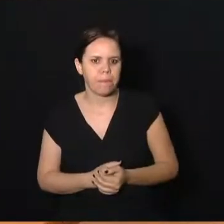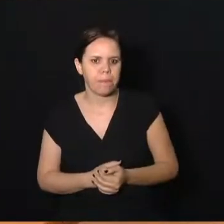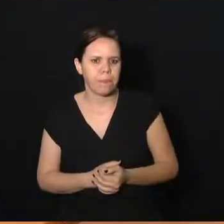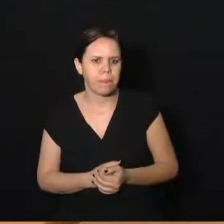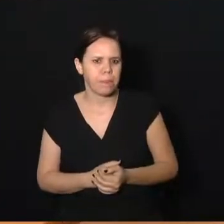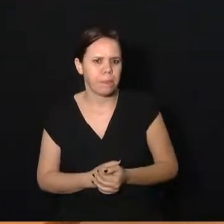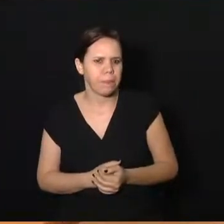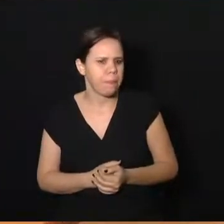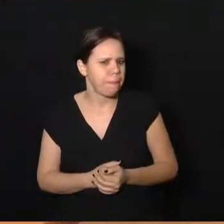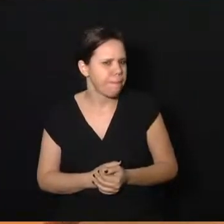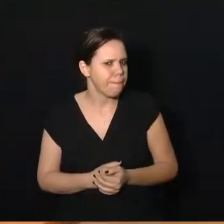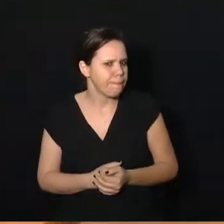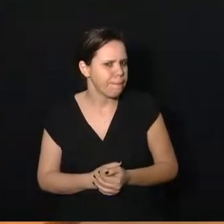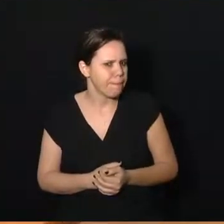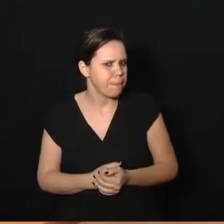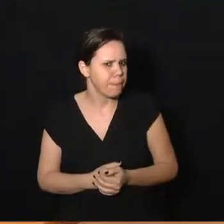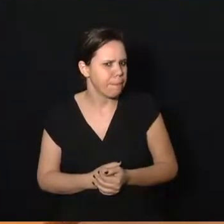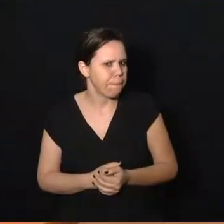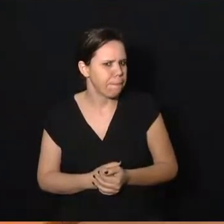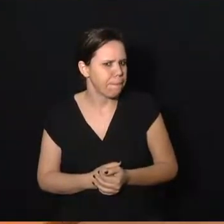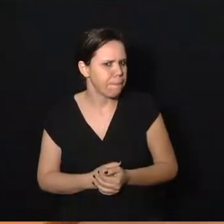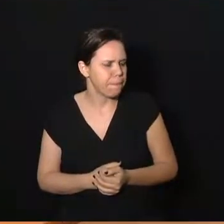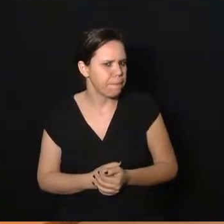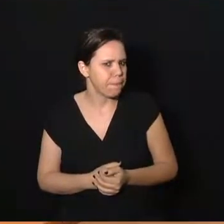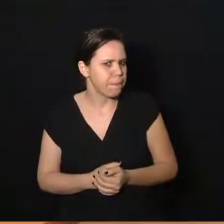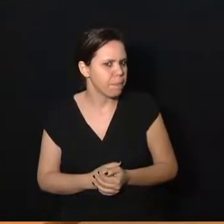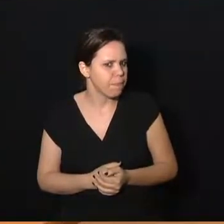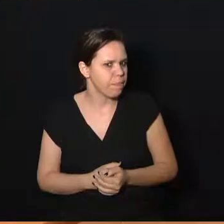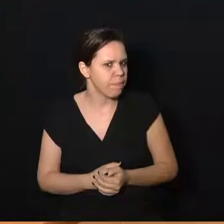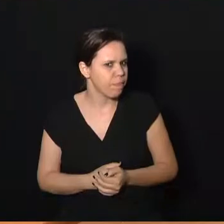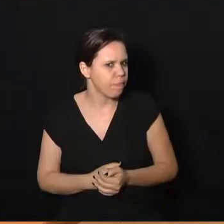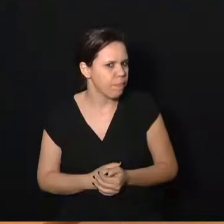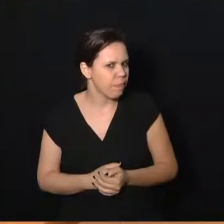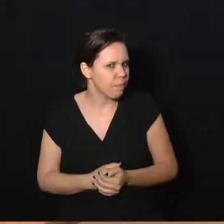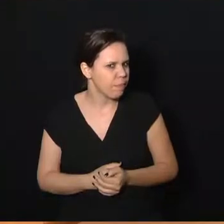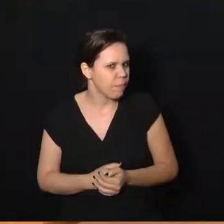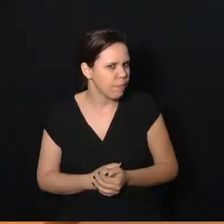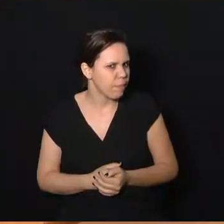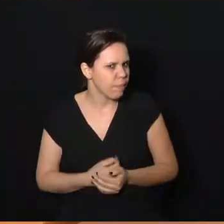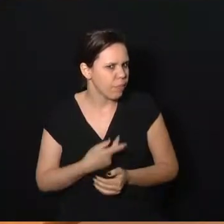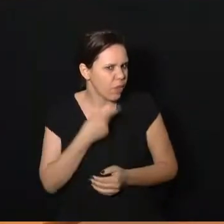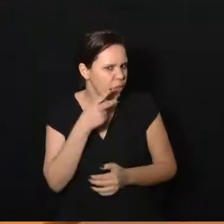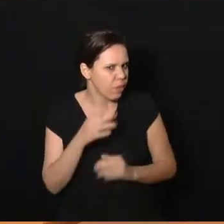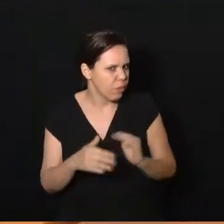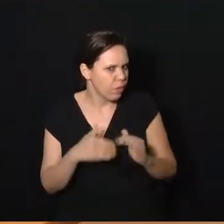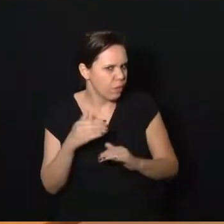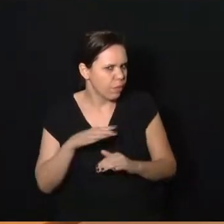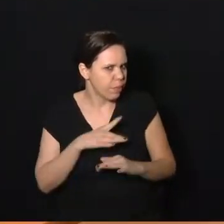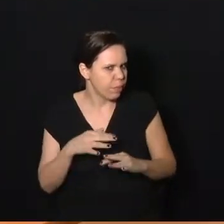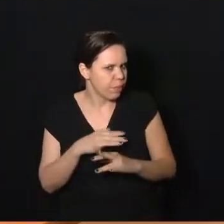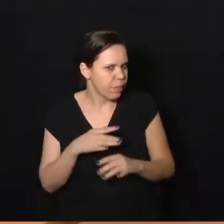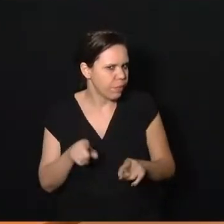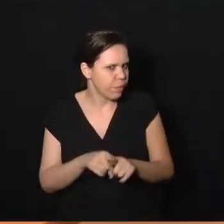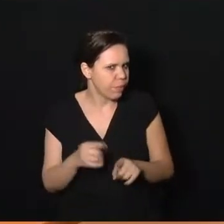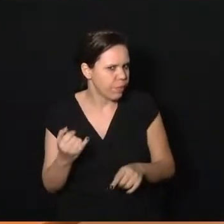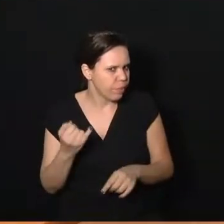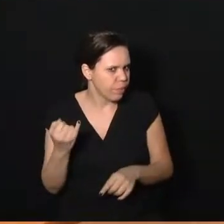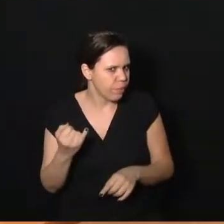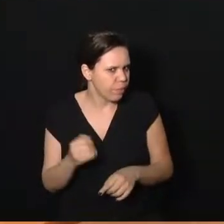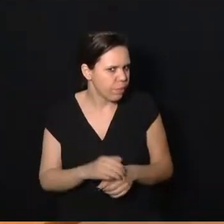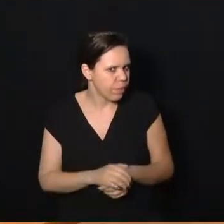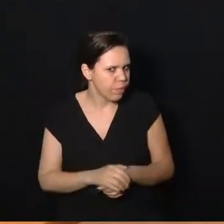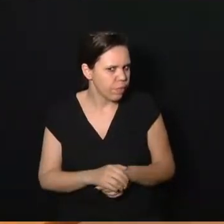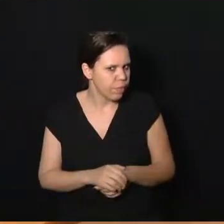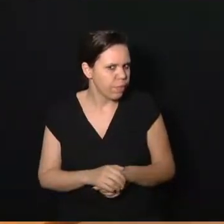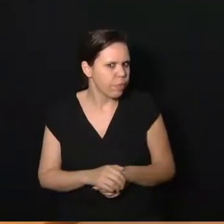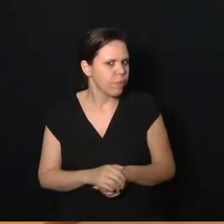na parte que a gente fala de cidades inteligentes, quando a gente está falando de desenvolvimento de cidades, é muito importante essa questão de ter laboratórios vivos,